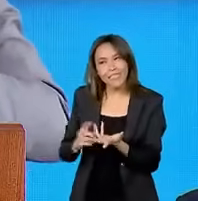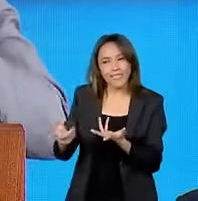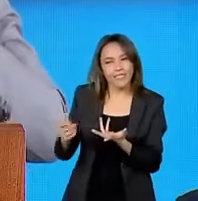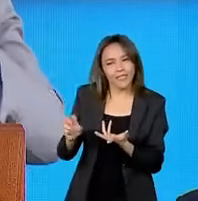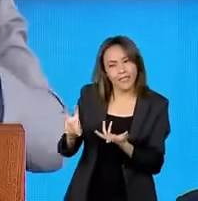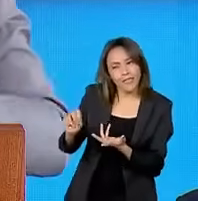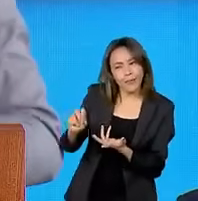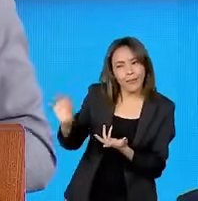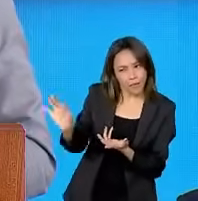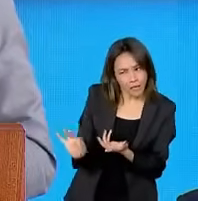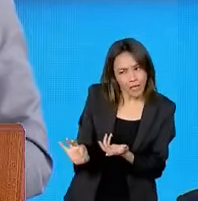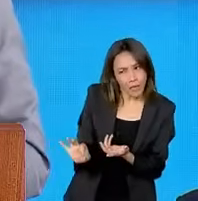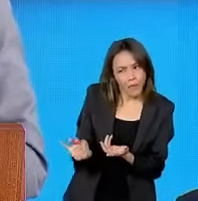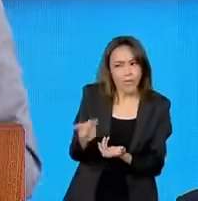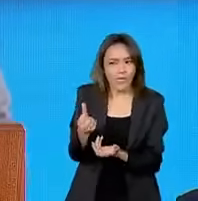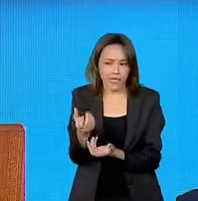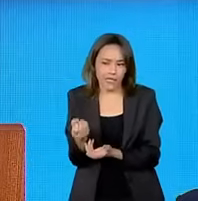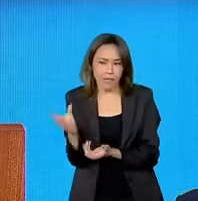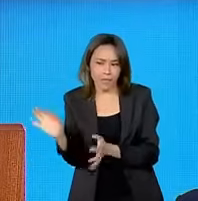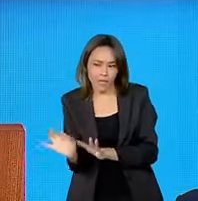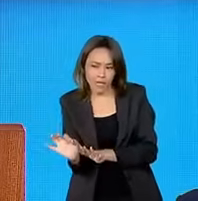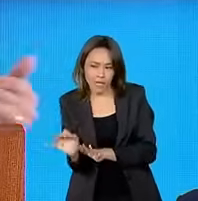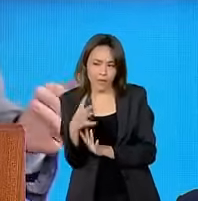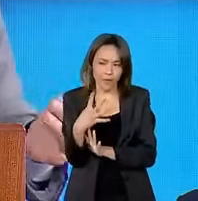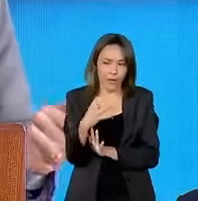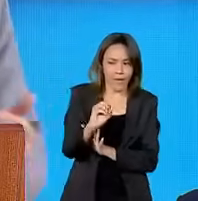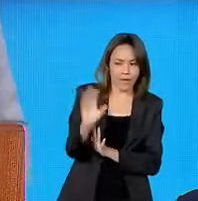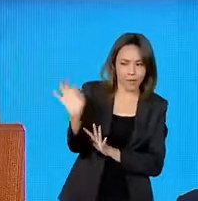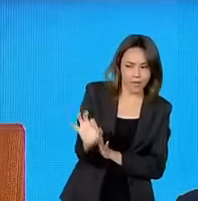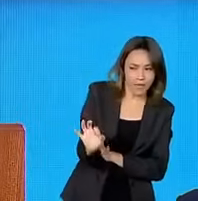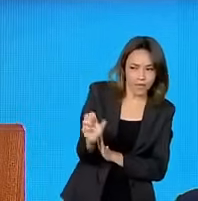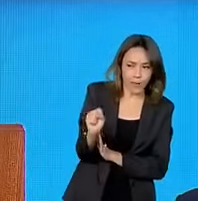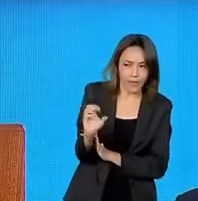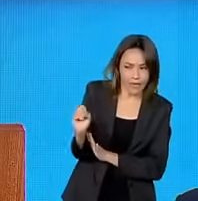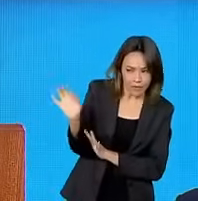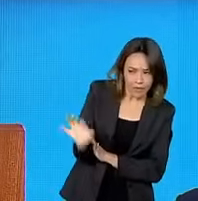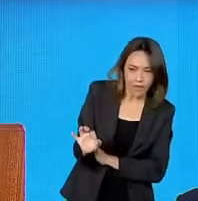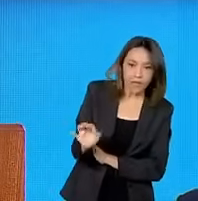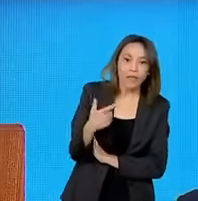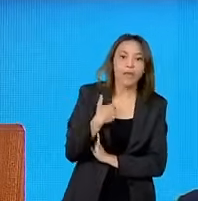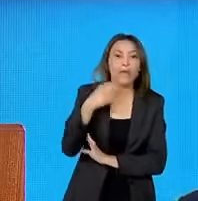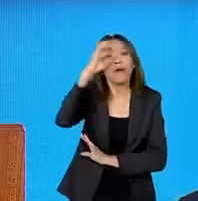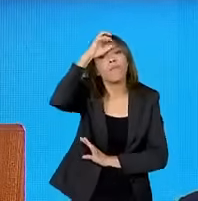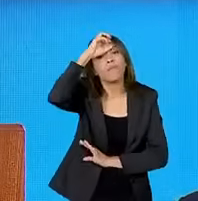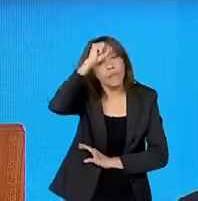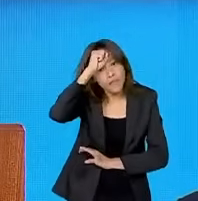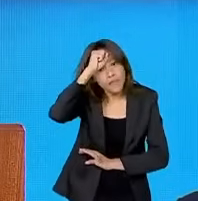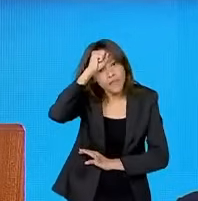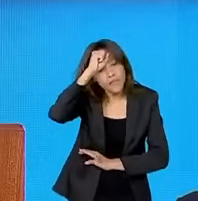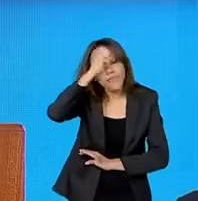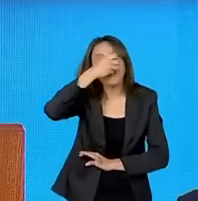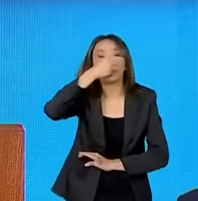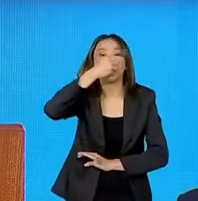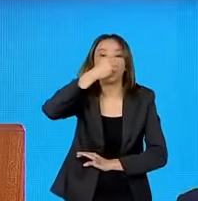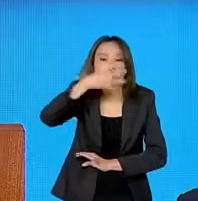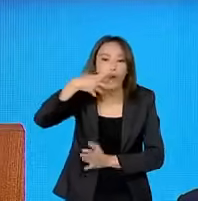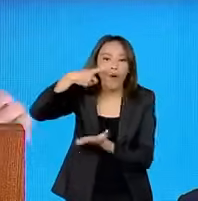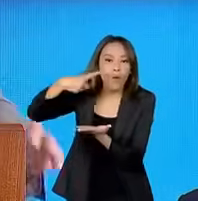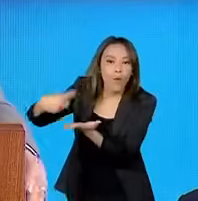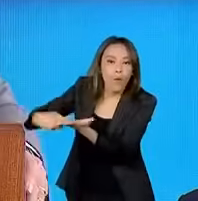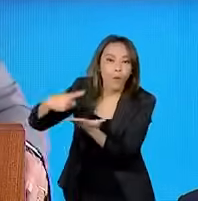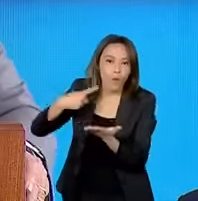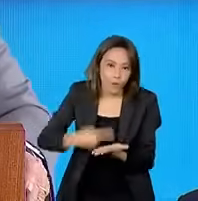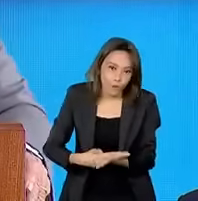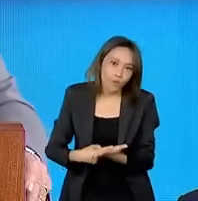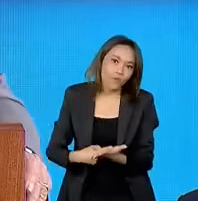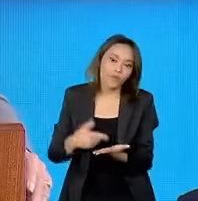tem 50, tem 60, tem 40, tem 80. Eu aprendi que um bom acordo